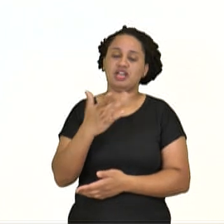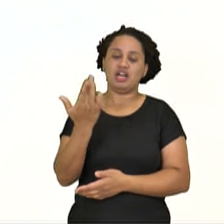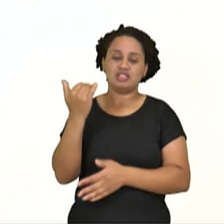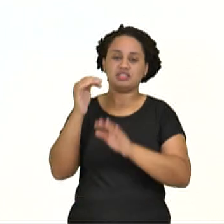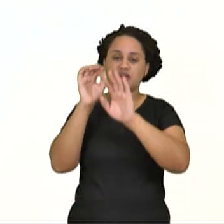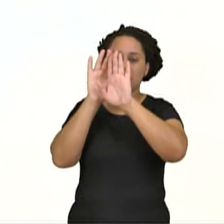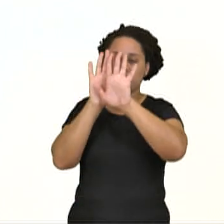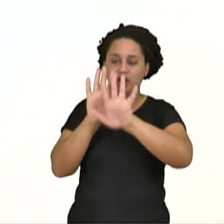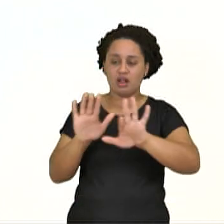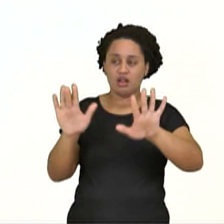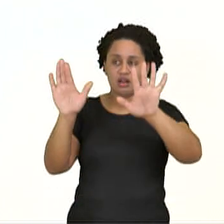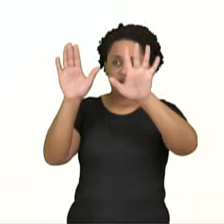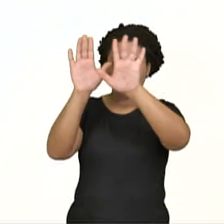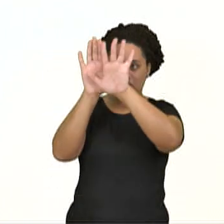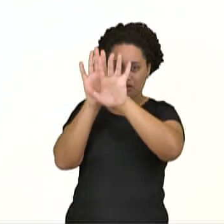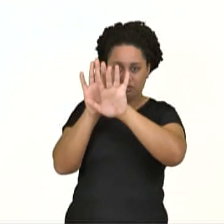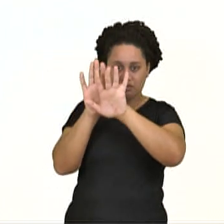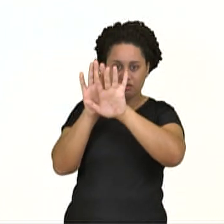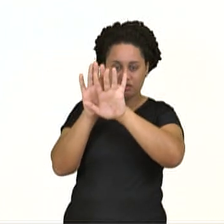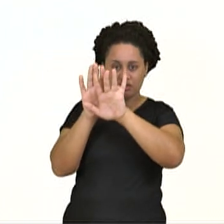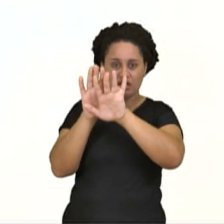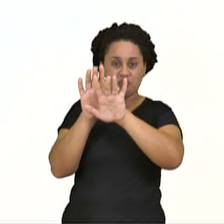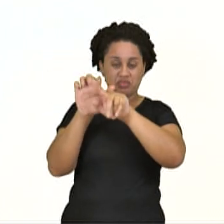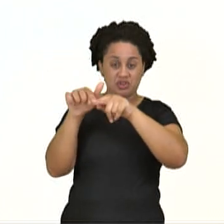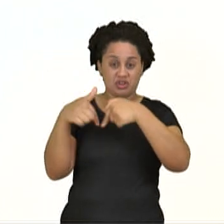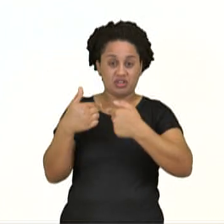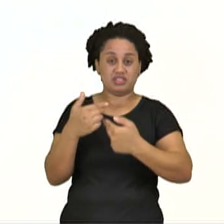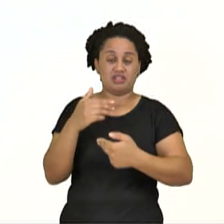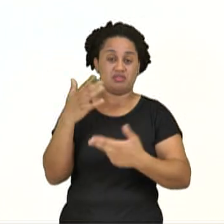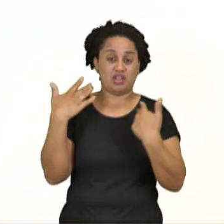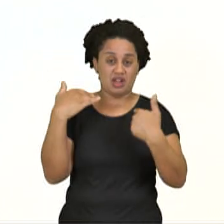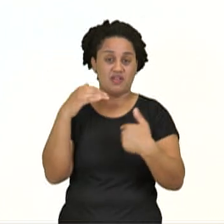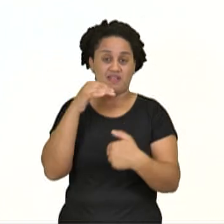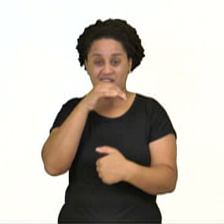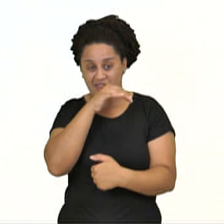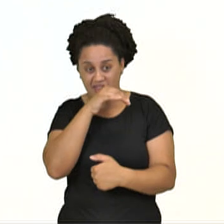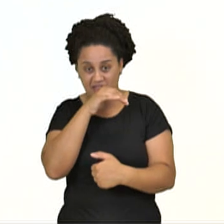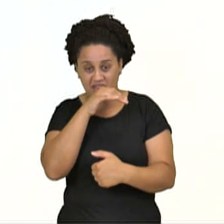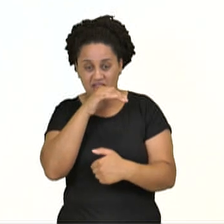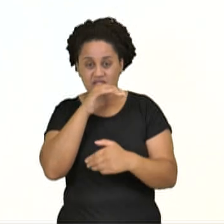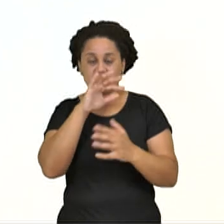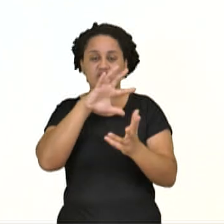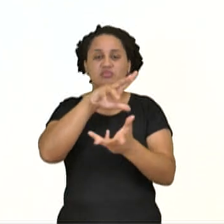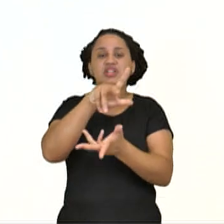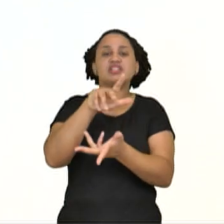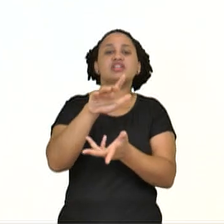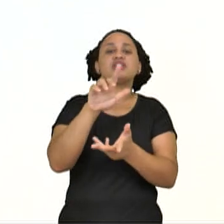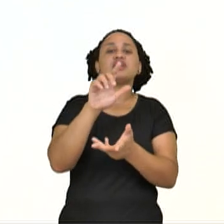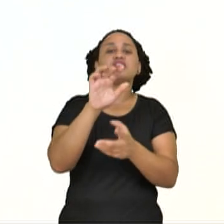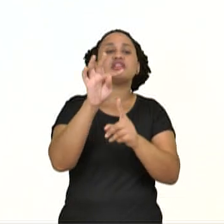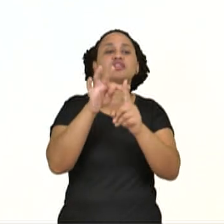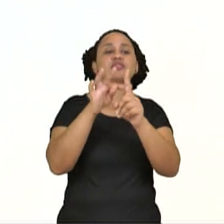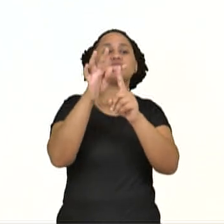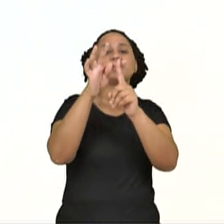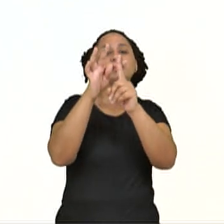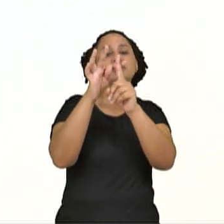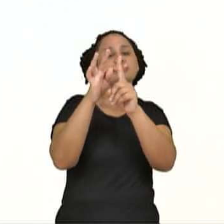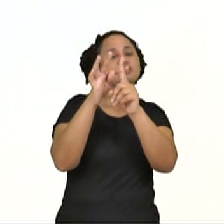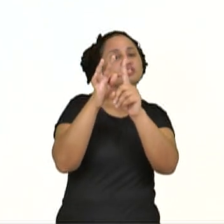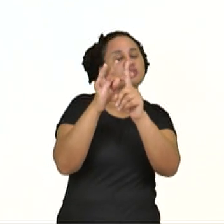de vapor gasoso, com as altas temperaturas, o planeta foi resfriando, se tornou